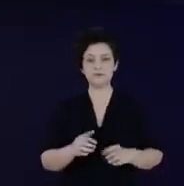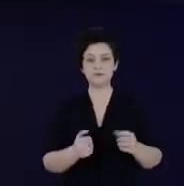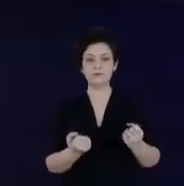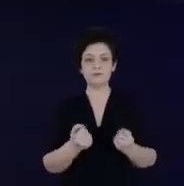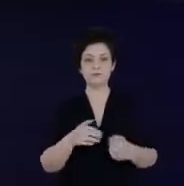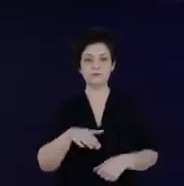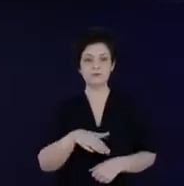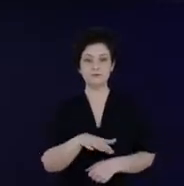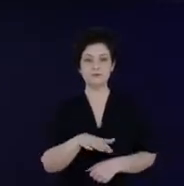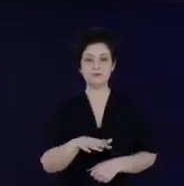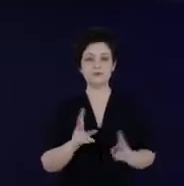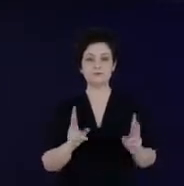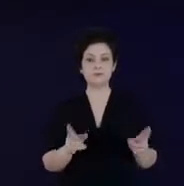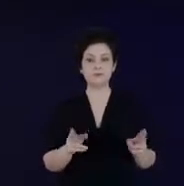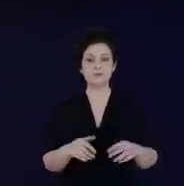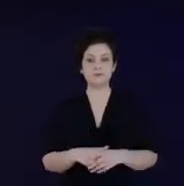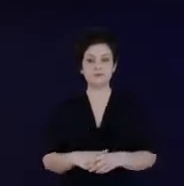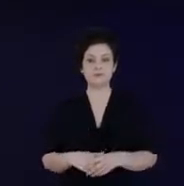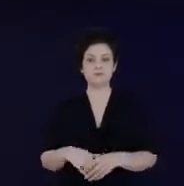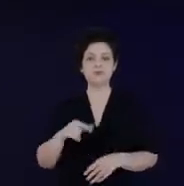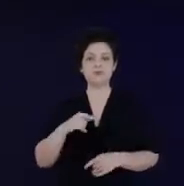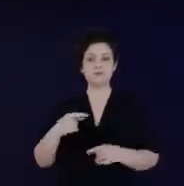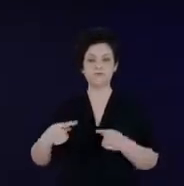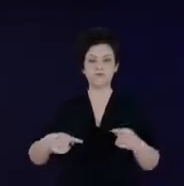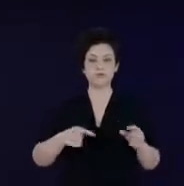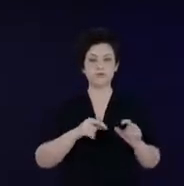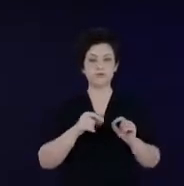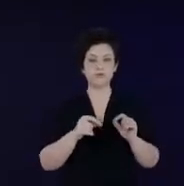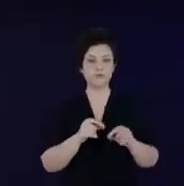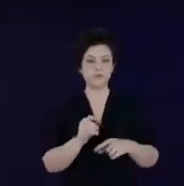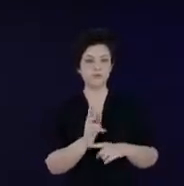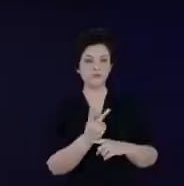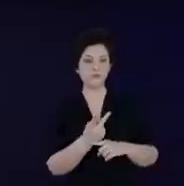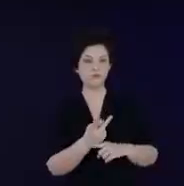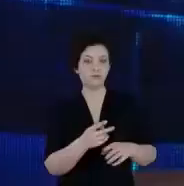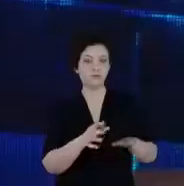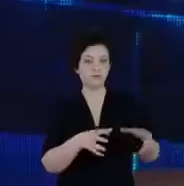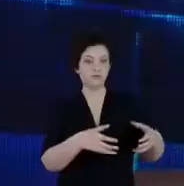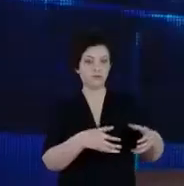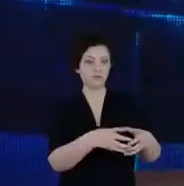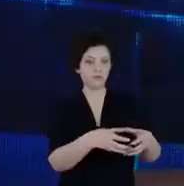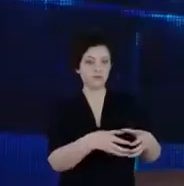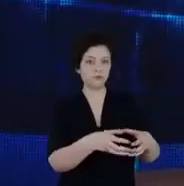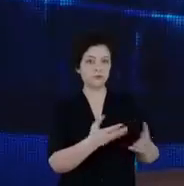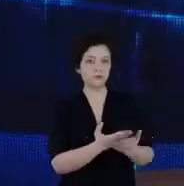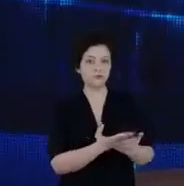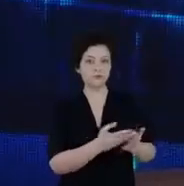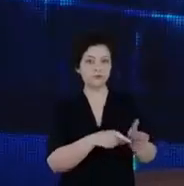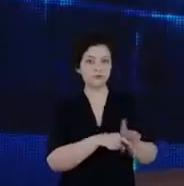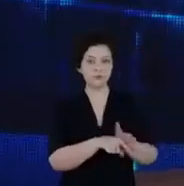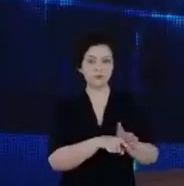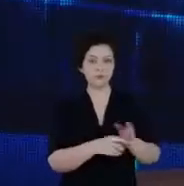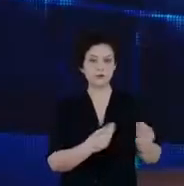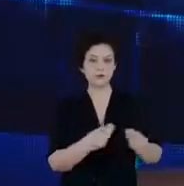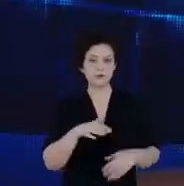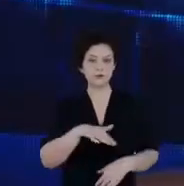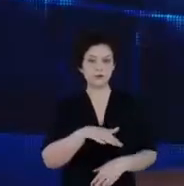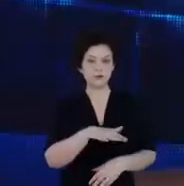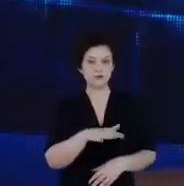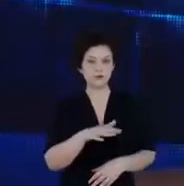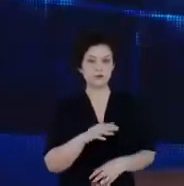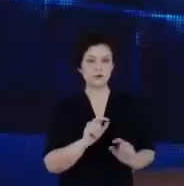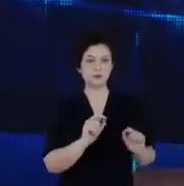não é diferente. A gente tem a discussão da célula de hidrogênio. A minha pergunta, Ricardo, como é que a indústria automotiva está vendo o tema